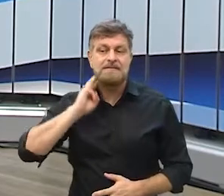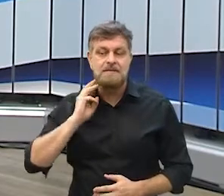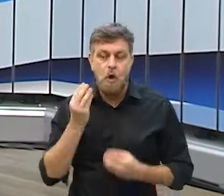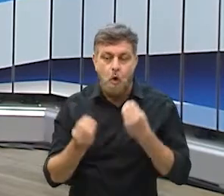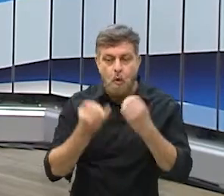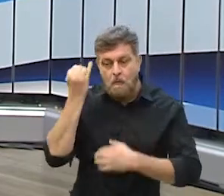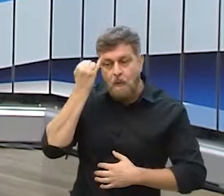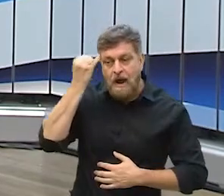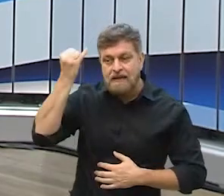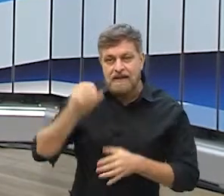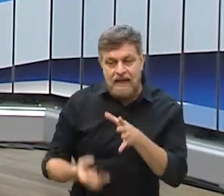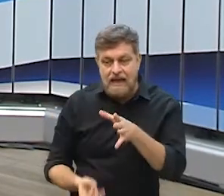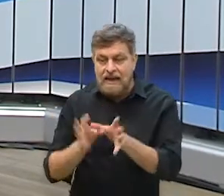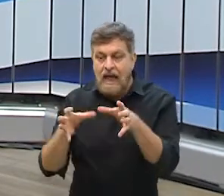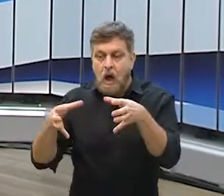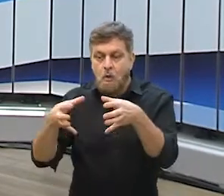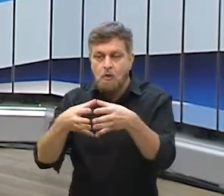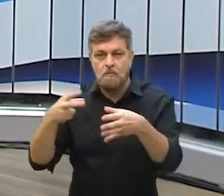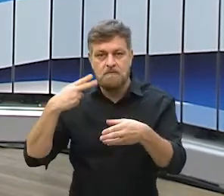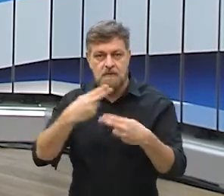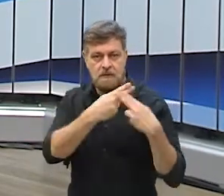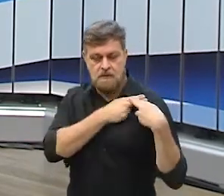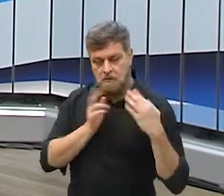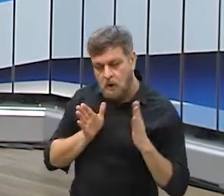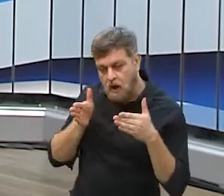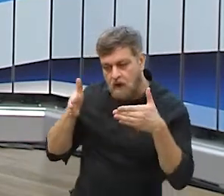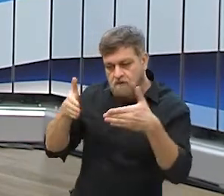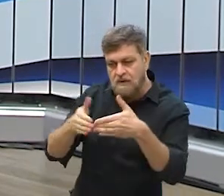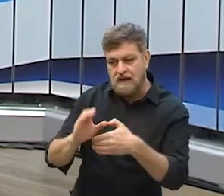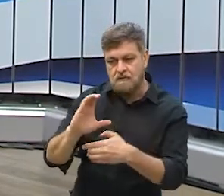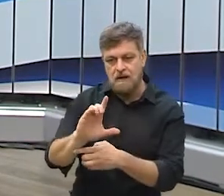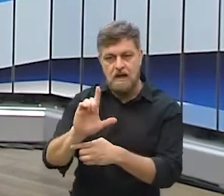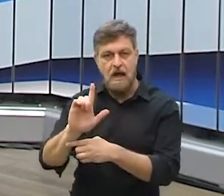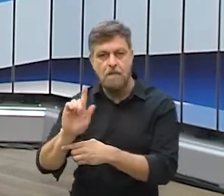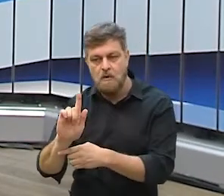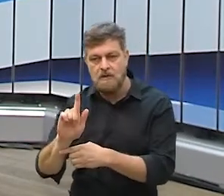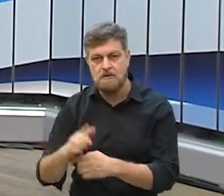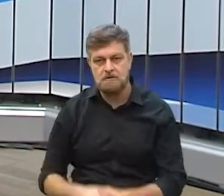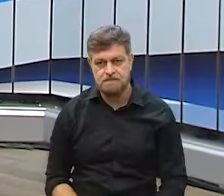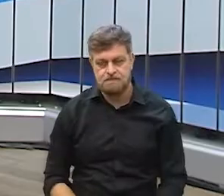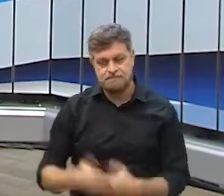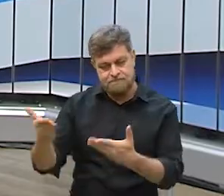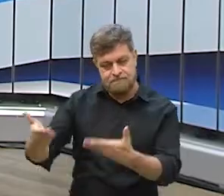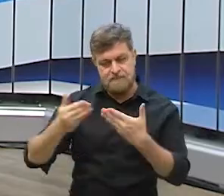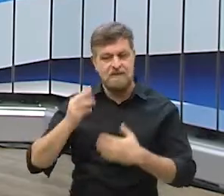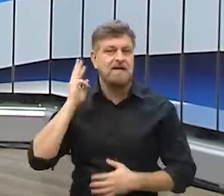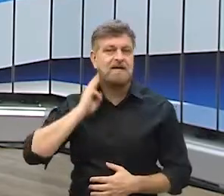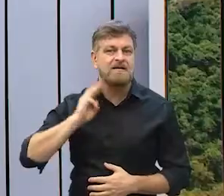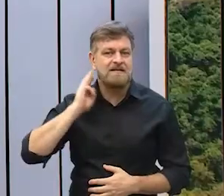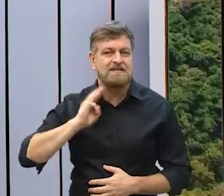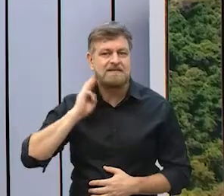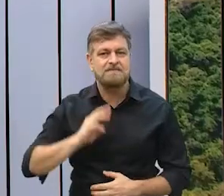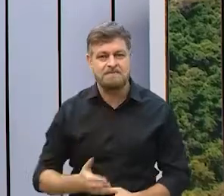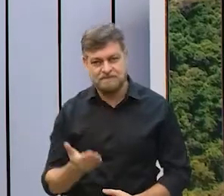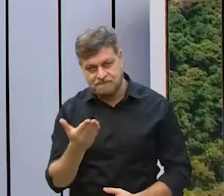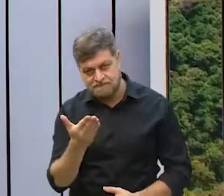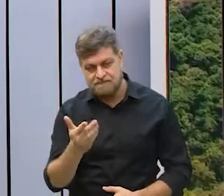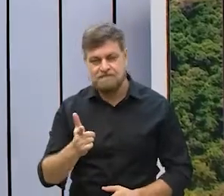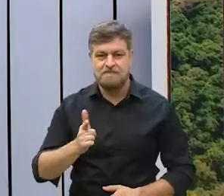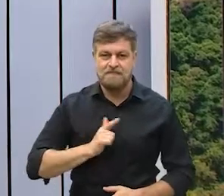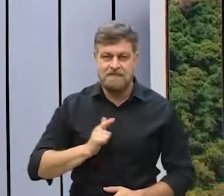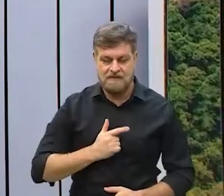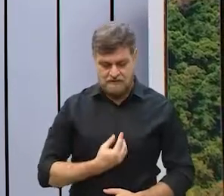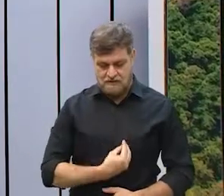ideia da criação de uma comissão específica para o distrito do Campo Grande? Seja bem-vindo ao Questão de Ordem. Uma satisfação estar